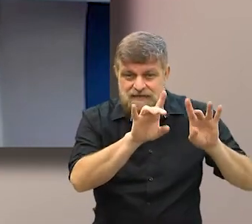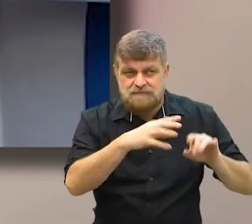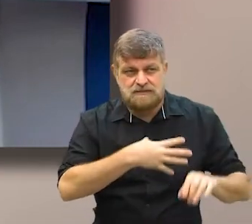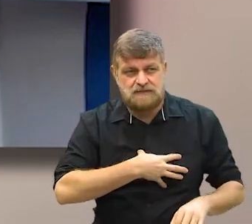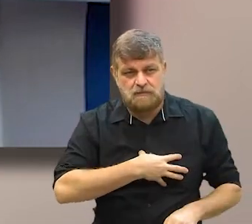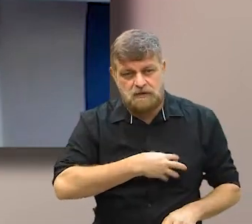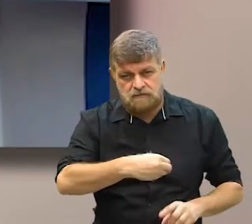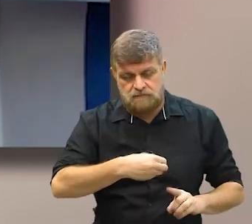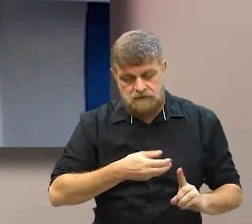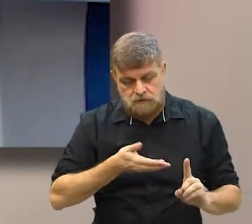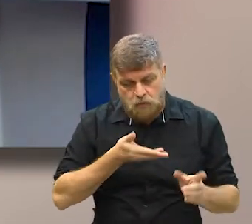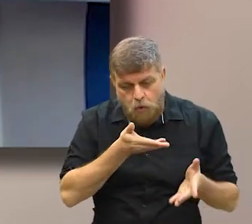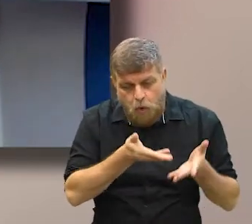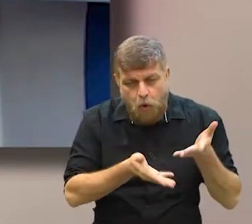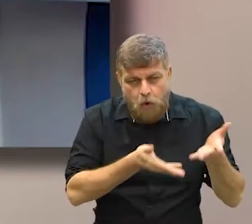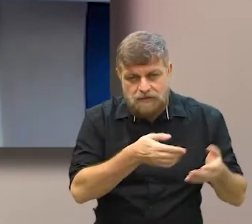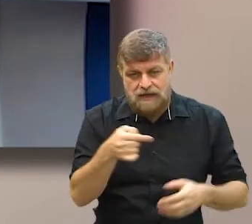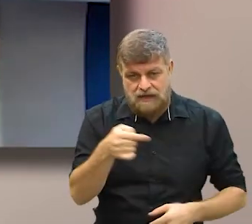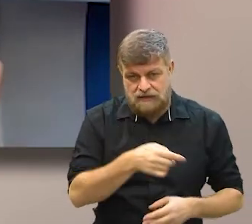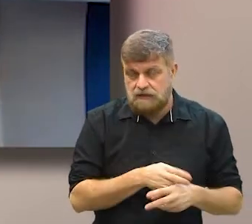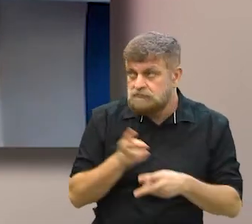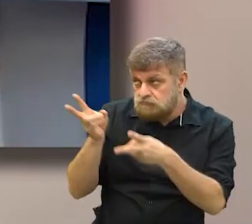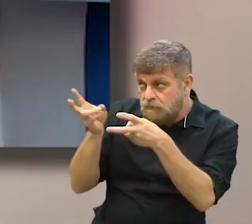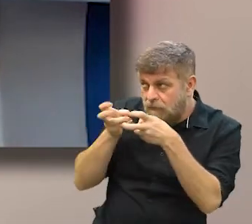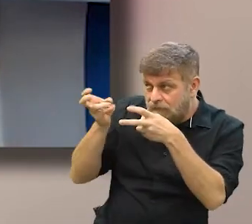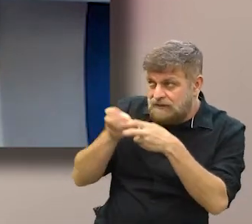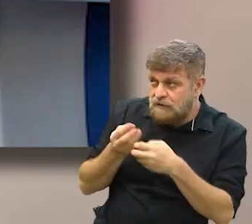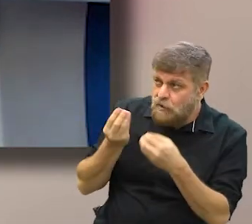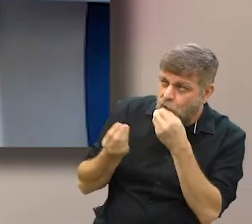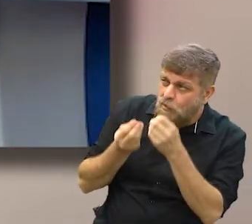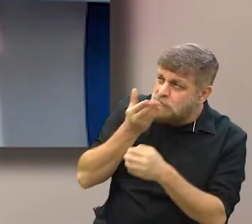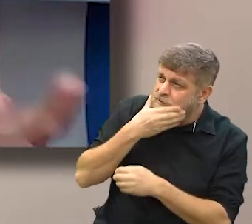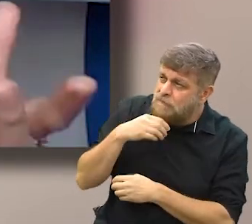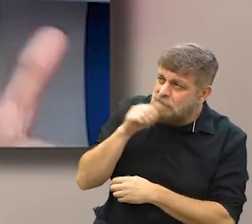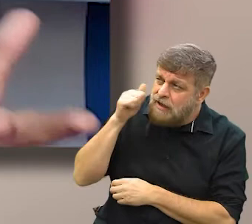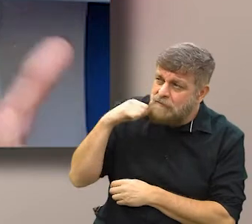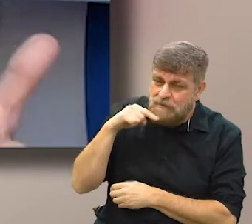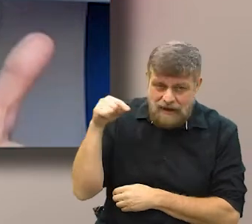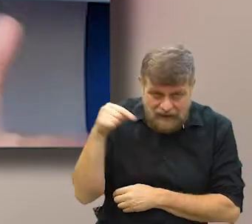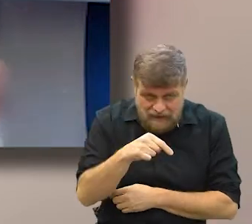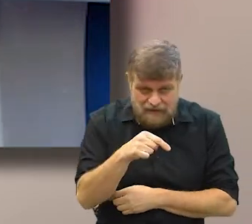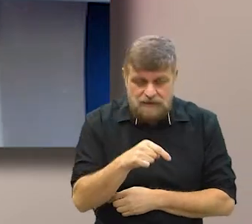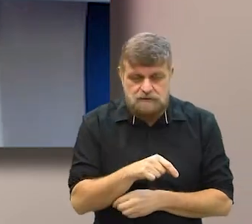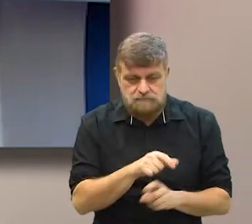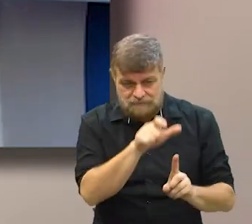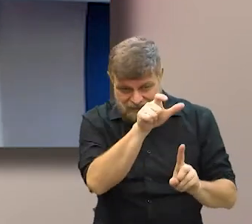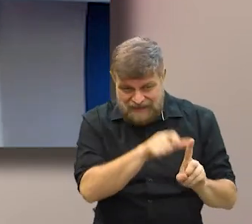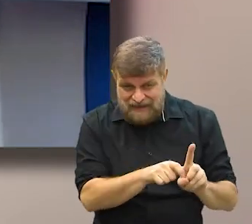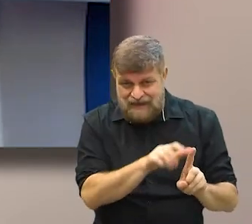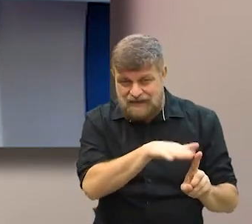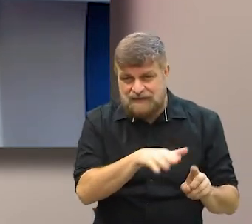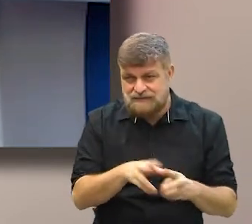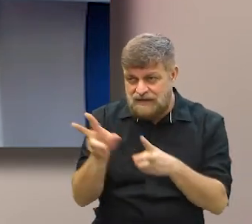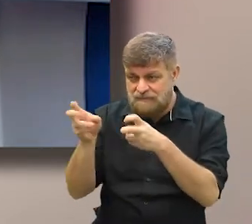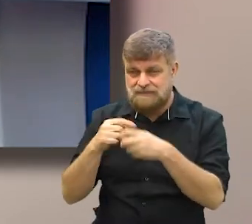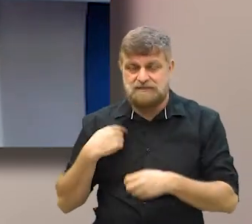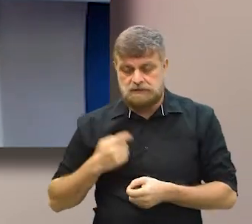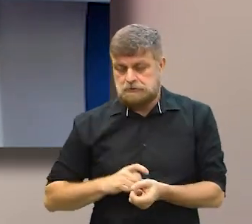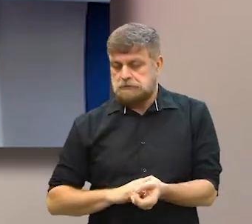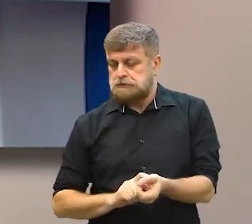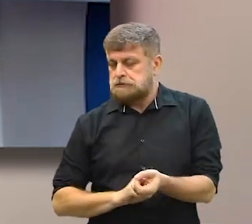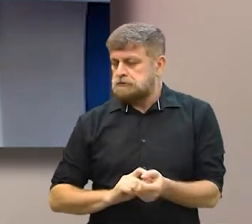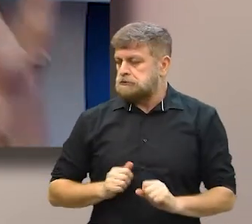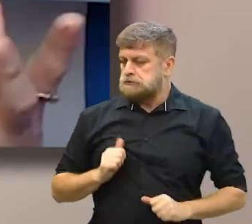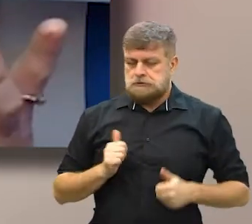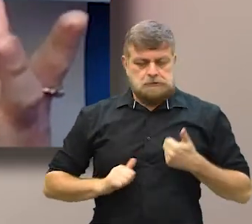dos nossos filhos. Eles percebem, mesmo que inconscientemente, se a gente está nervosa,